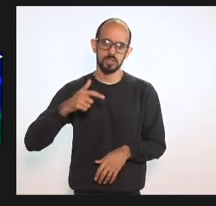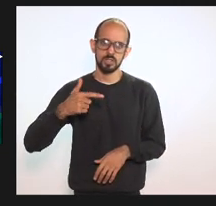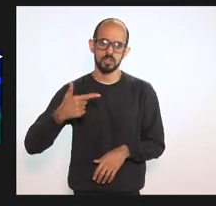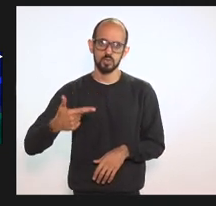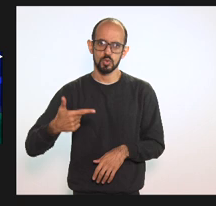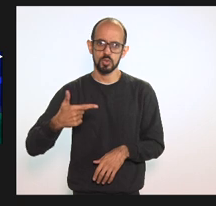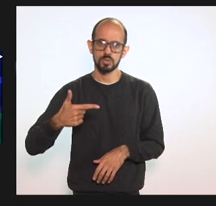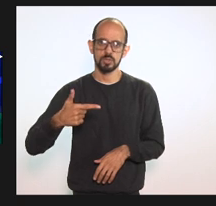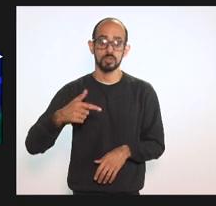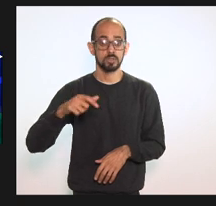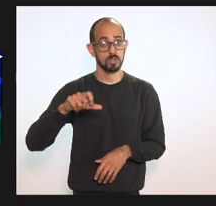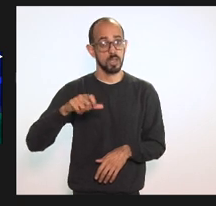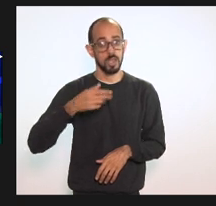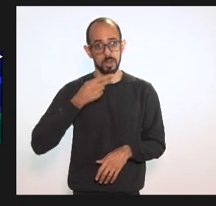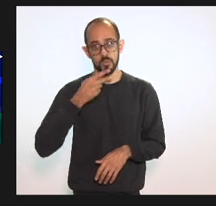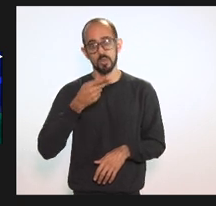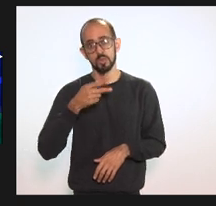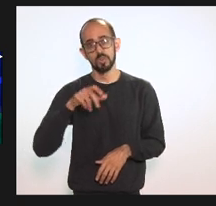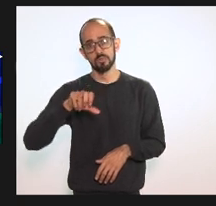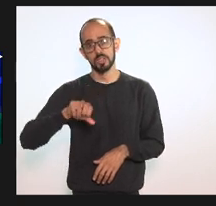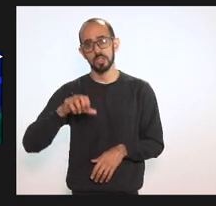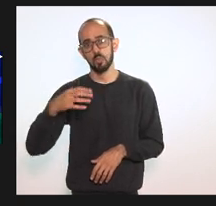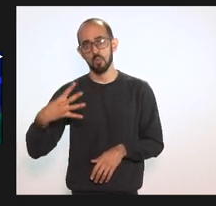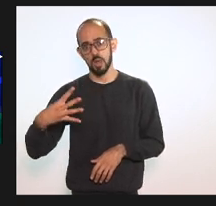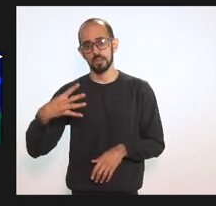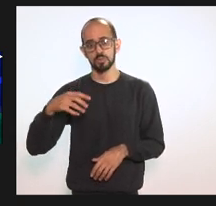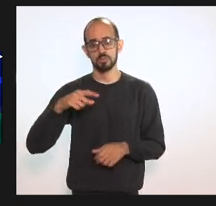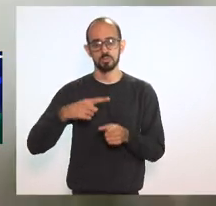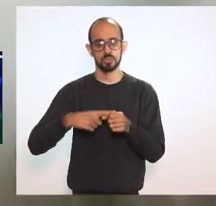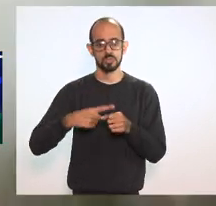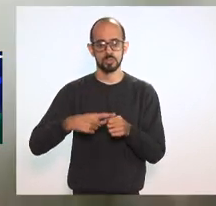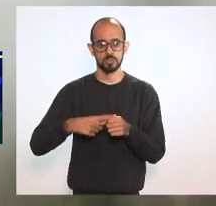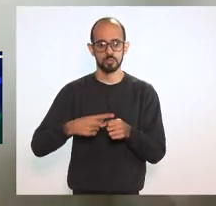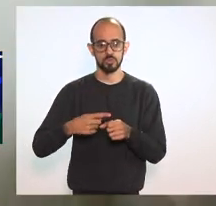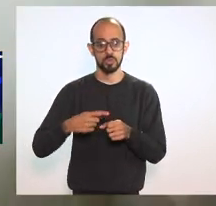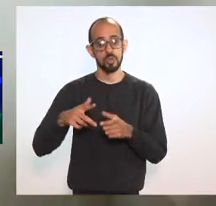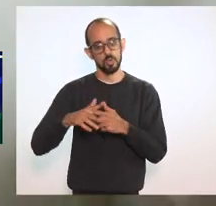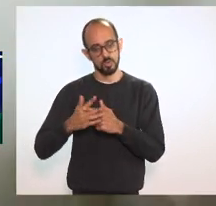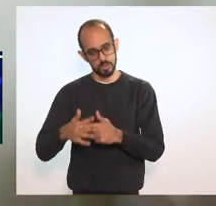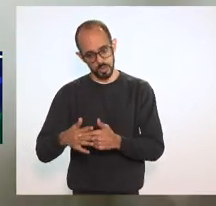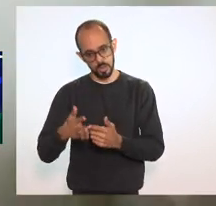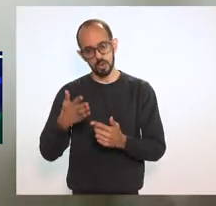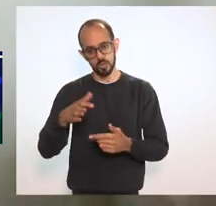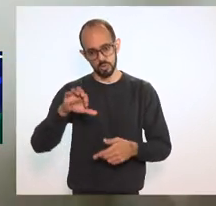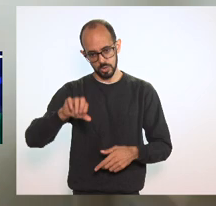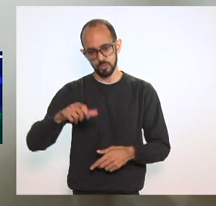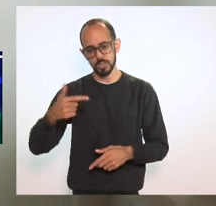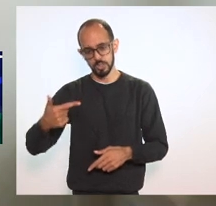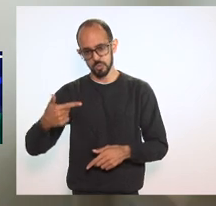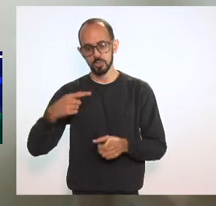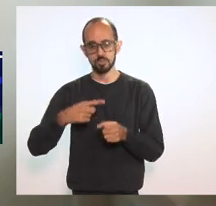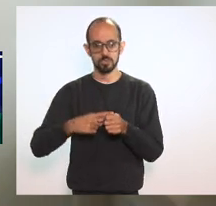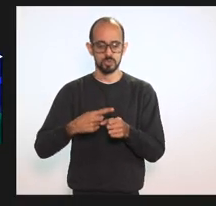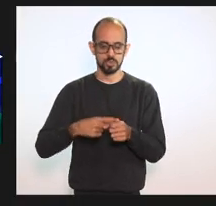94 municípios em 92 92 dele Obrigado